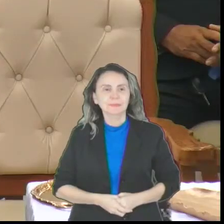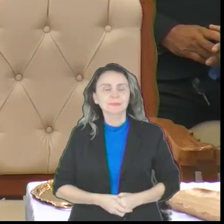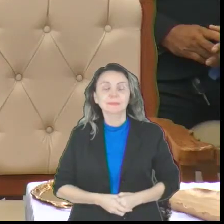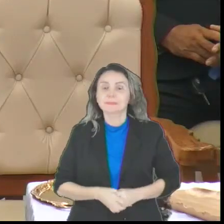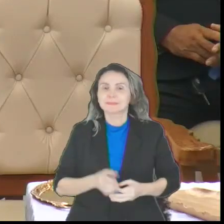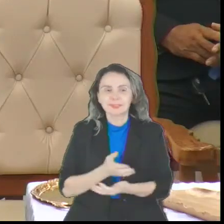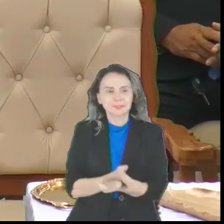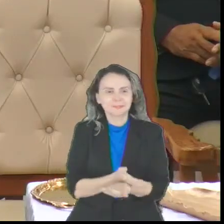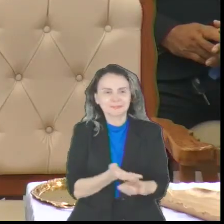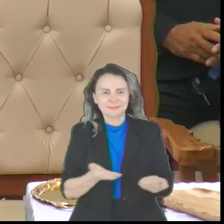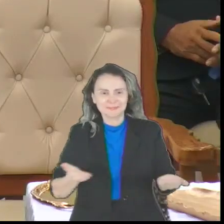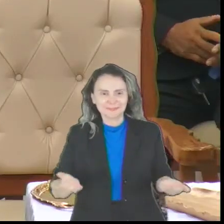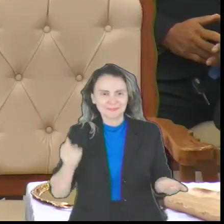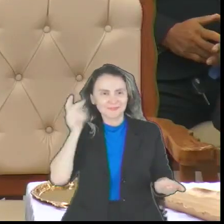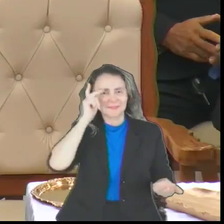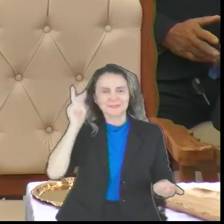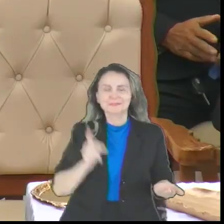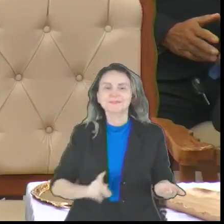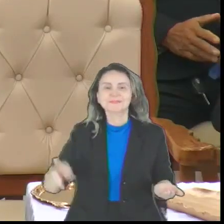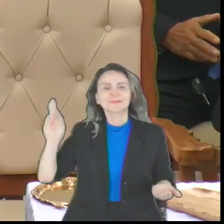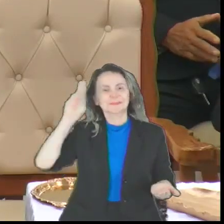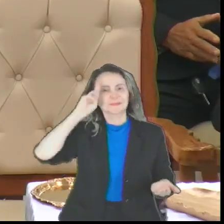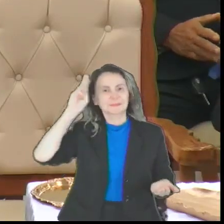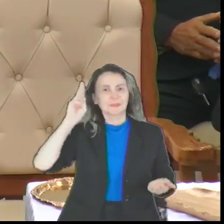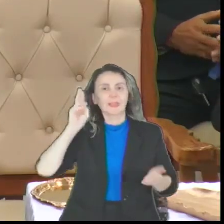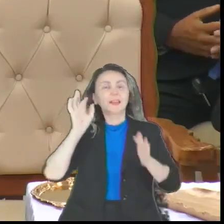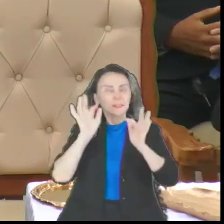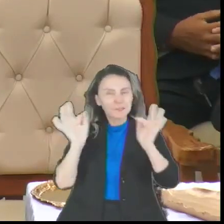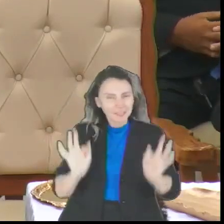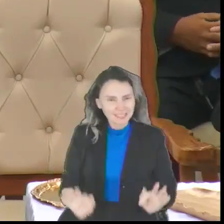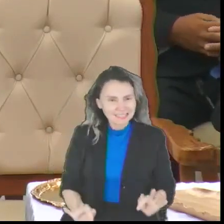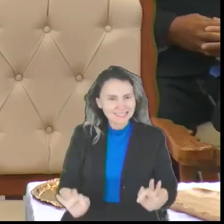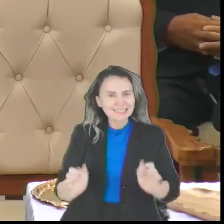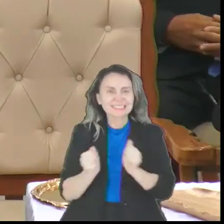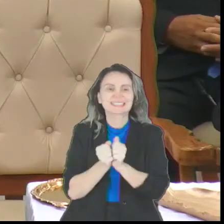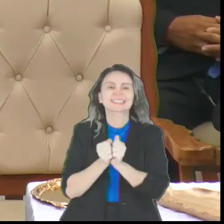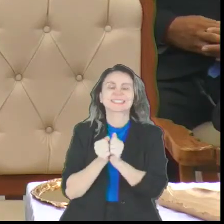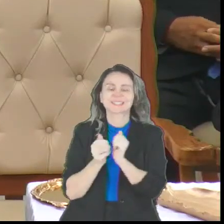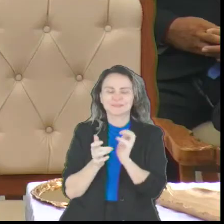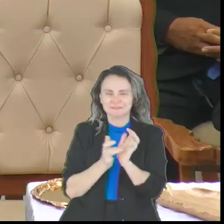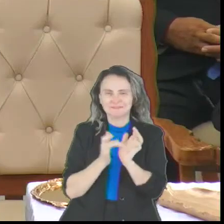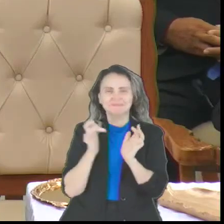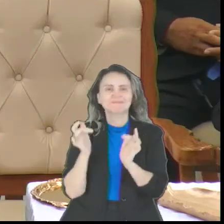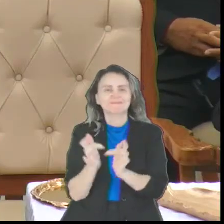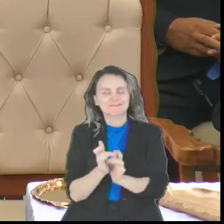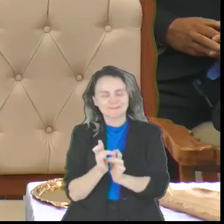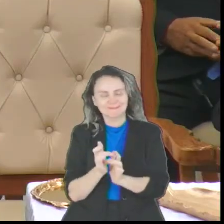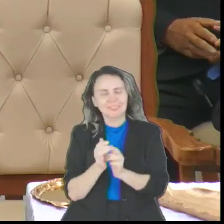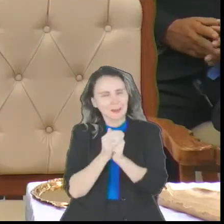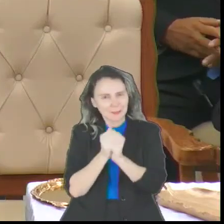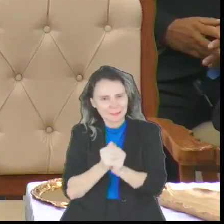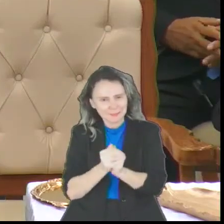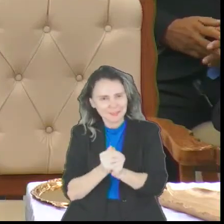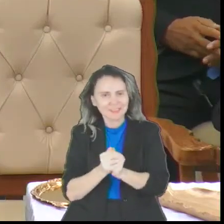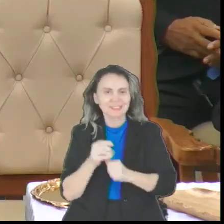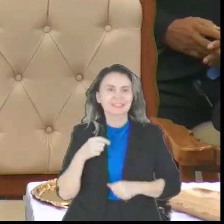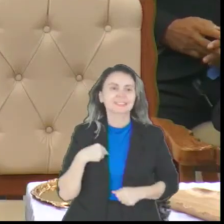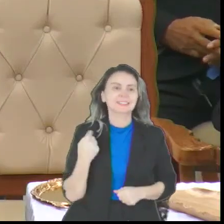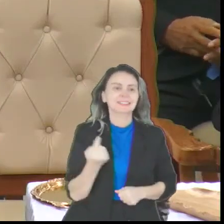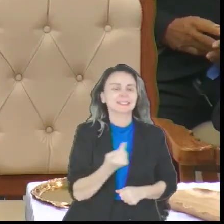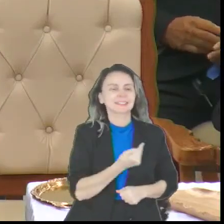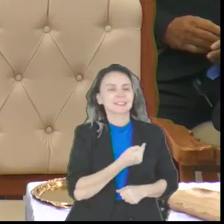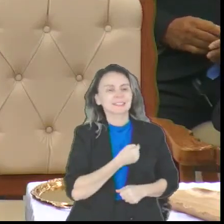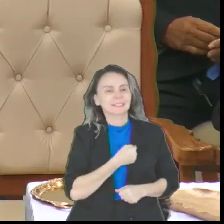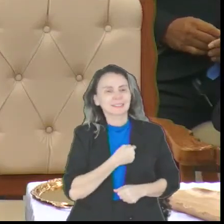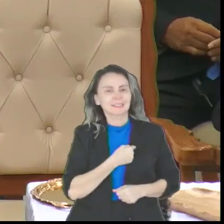Meus queridos, a paz do Senhor para todos. Quem está feliz com Jesus? Amém. Nós louvamos a Deus